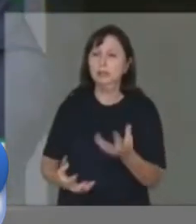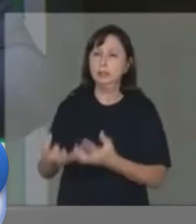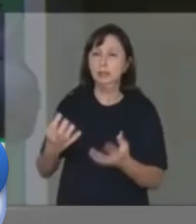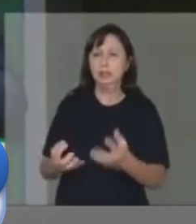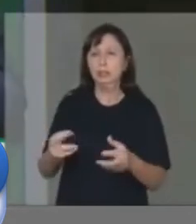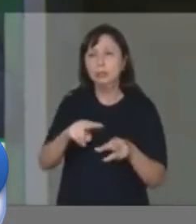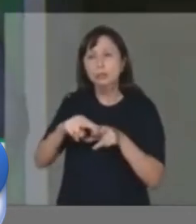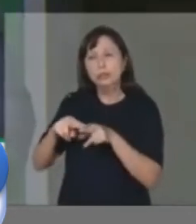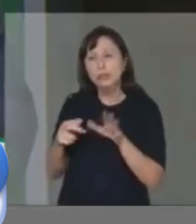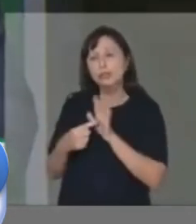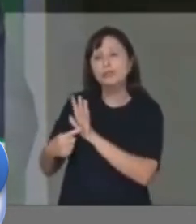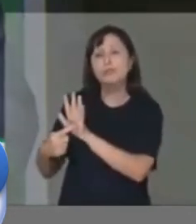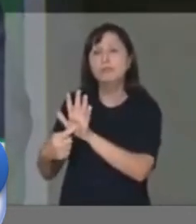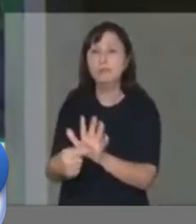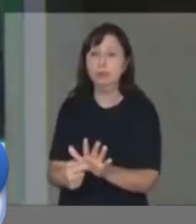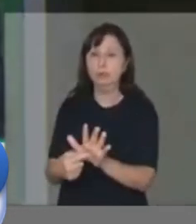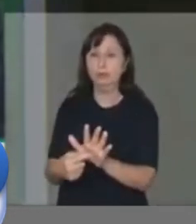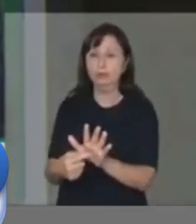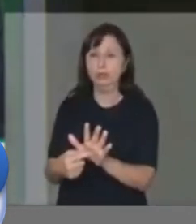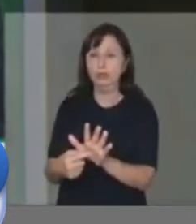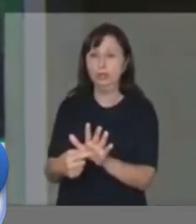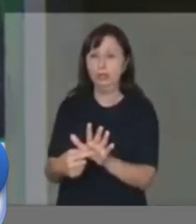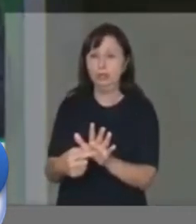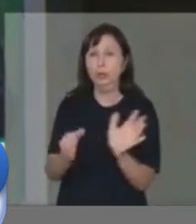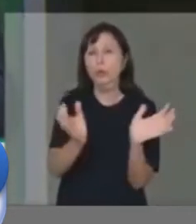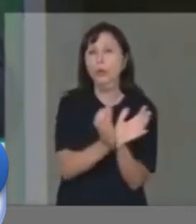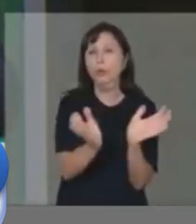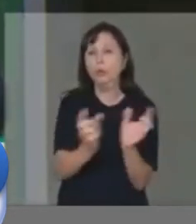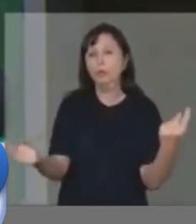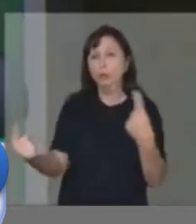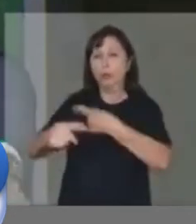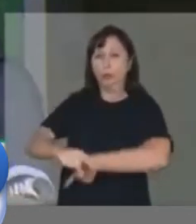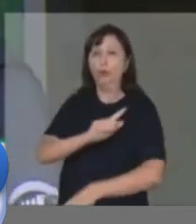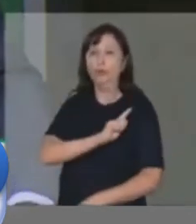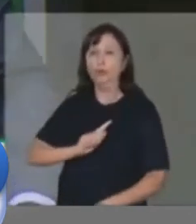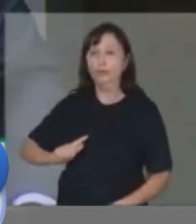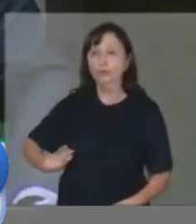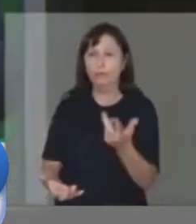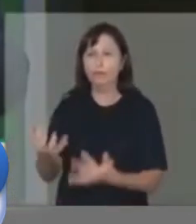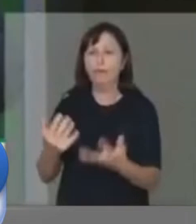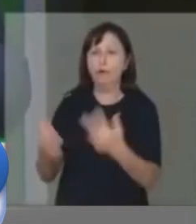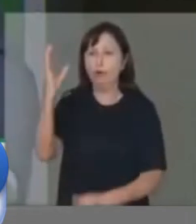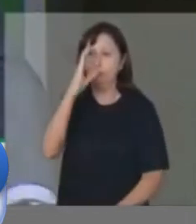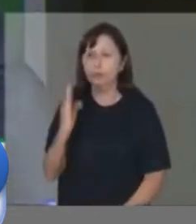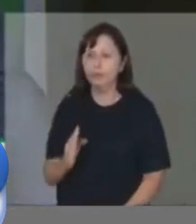esquerda quer implodir o governo com fake news, colocando fogo no Brasil,